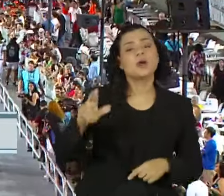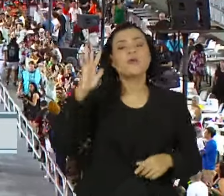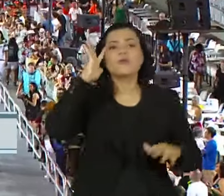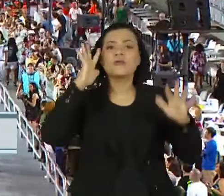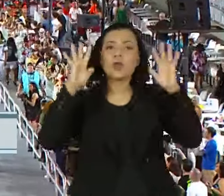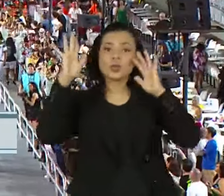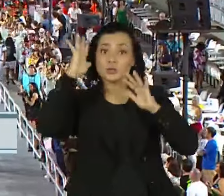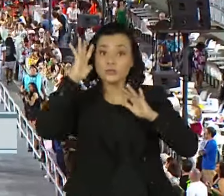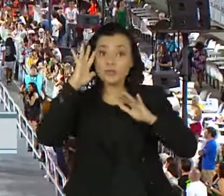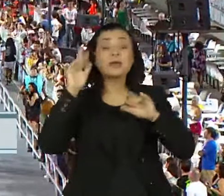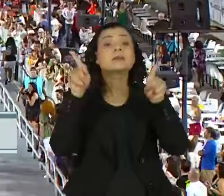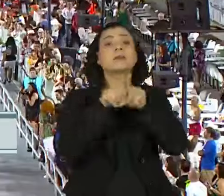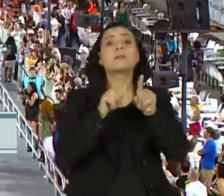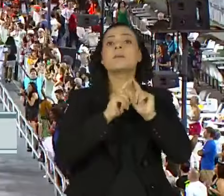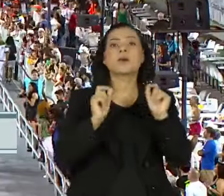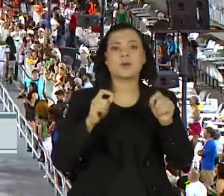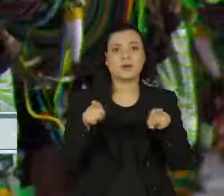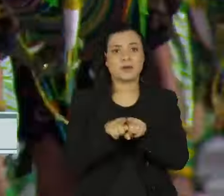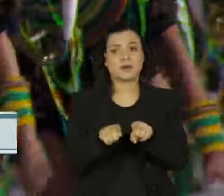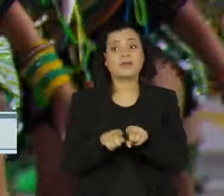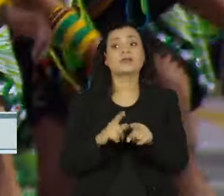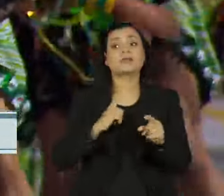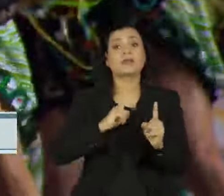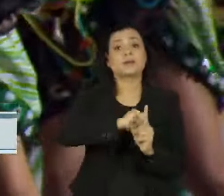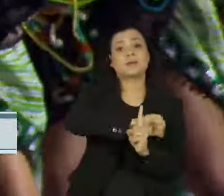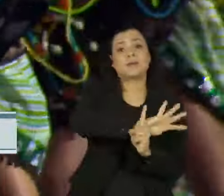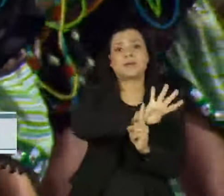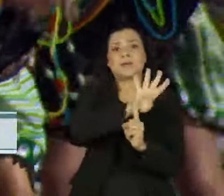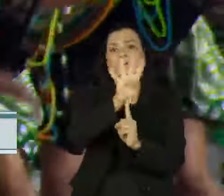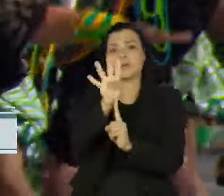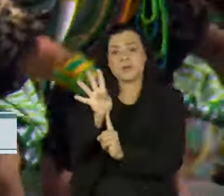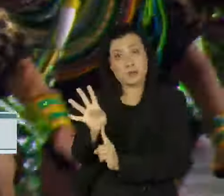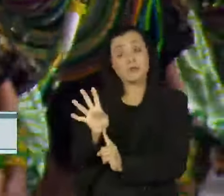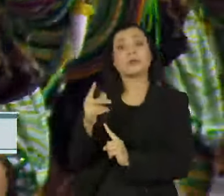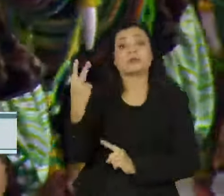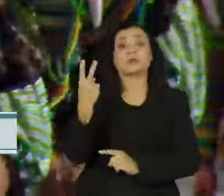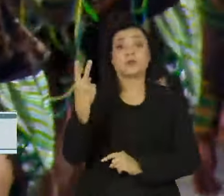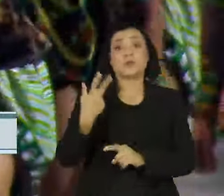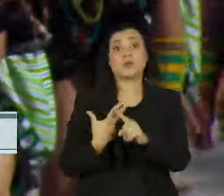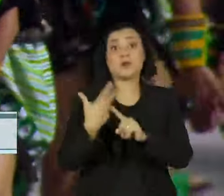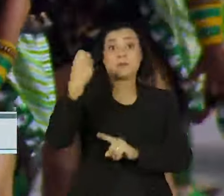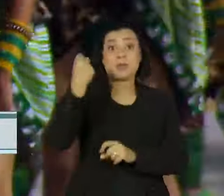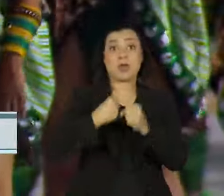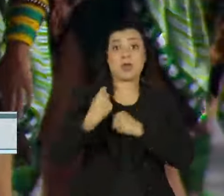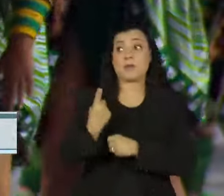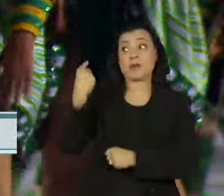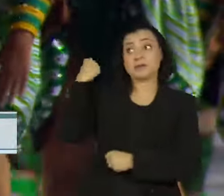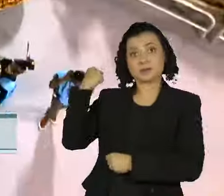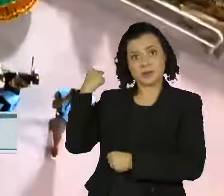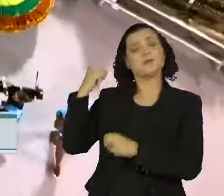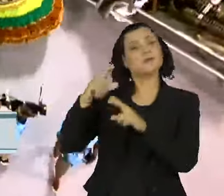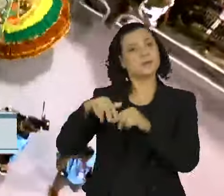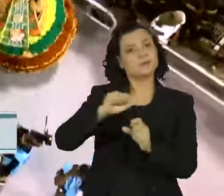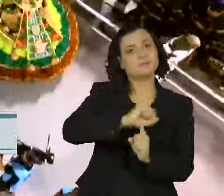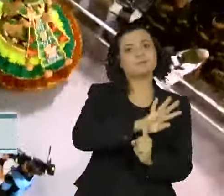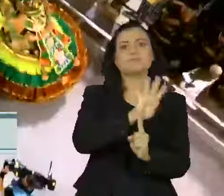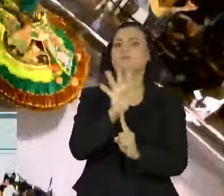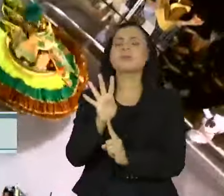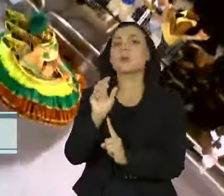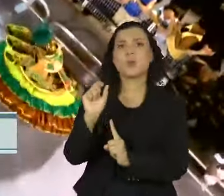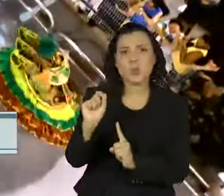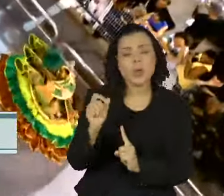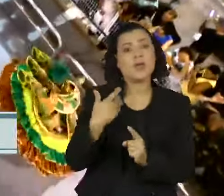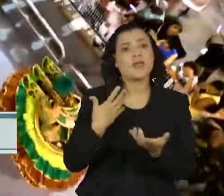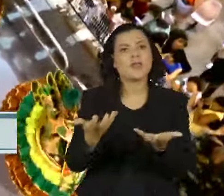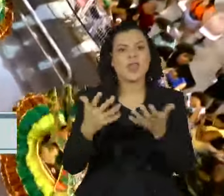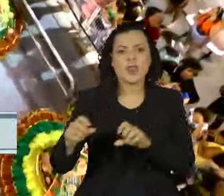A camisa verde-branco inaugurou a avenida no Carnaval de São Paulo. Vice-campeando o grupo de acesso no ano passado, a agremiação prometeu que sua volta